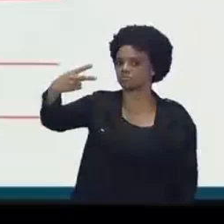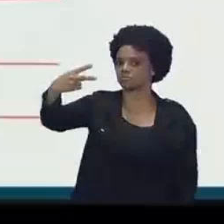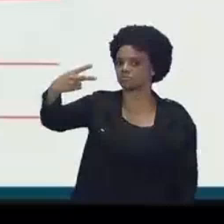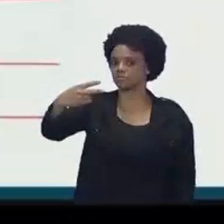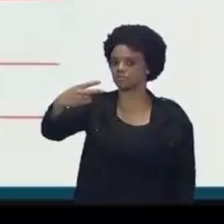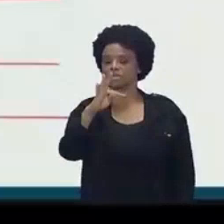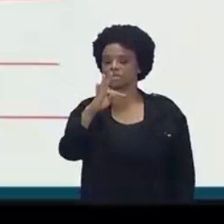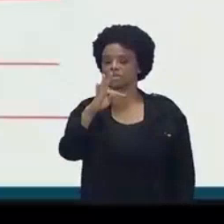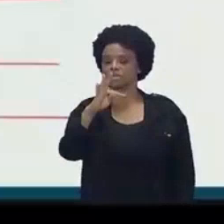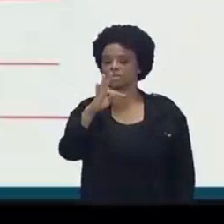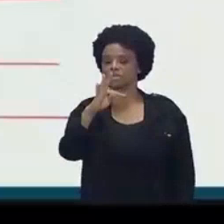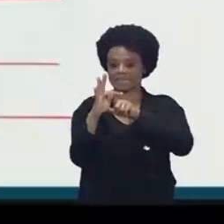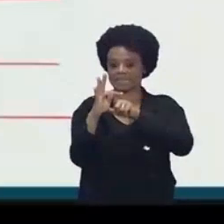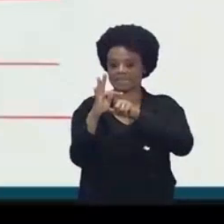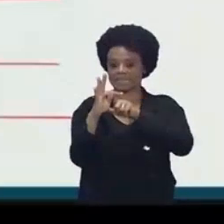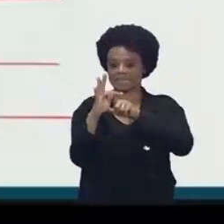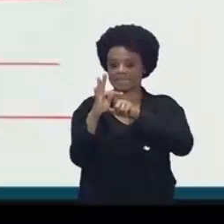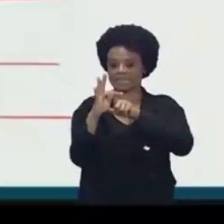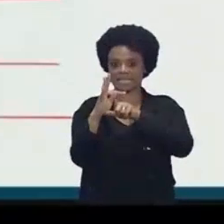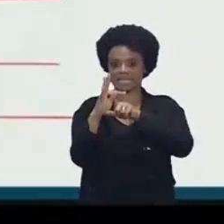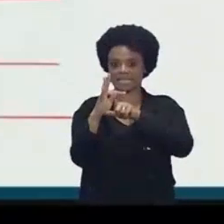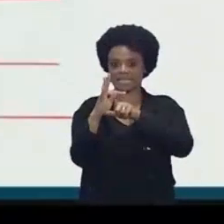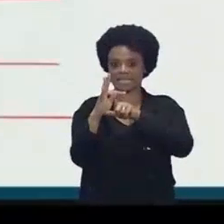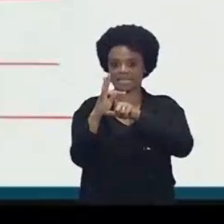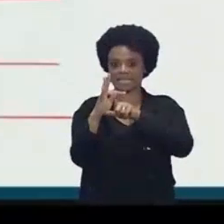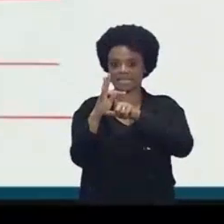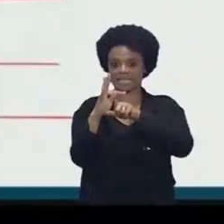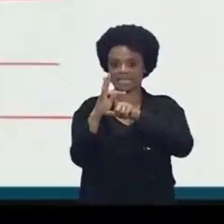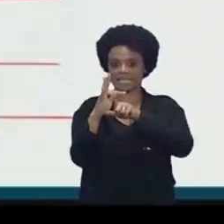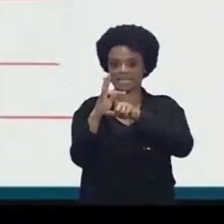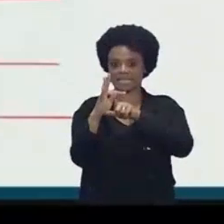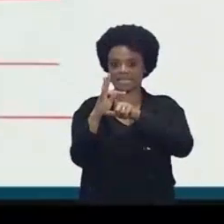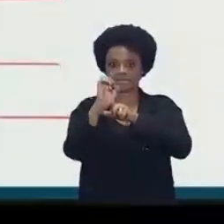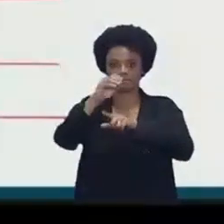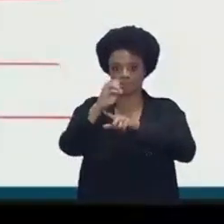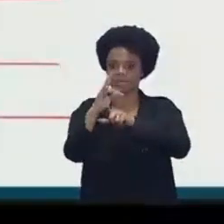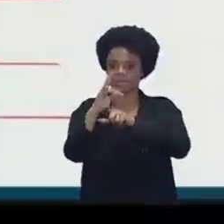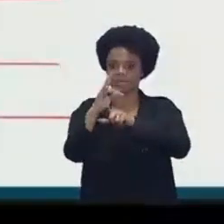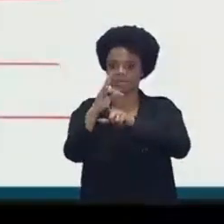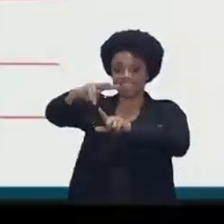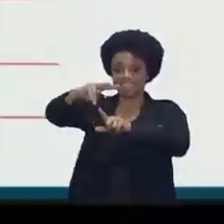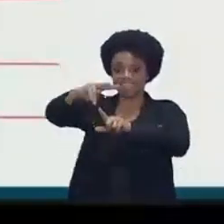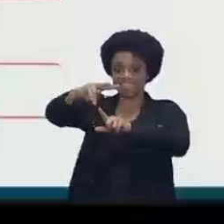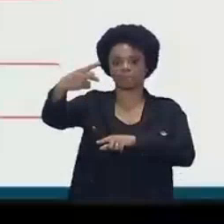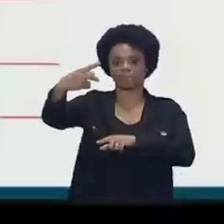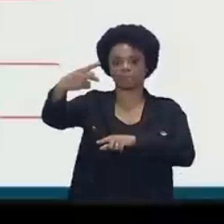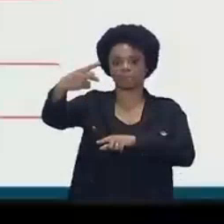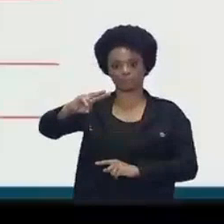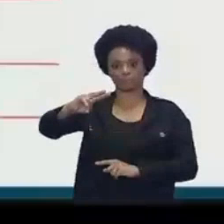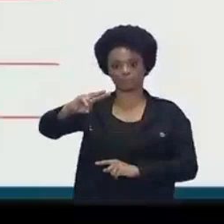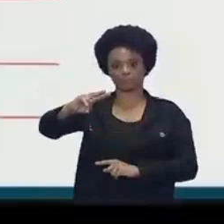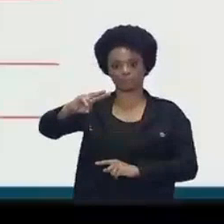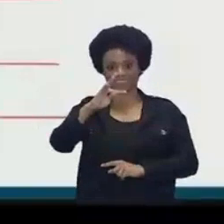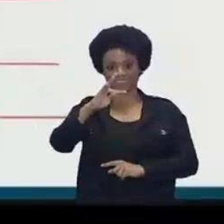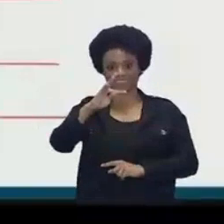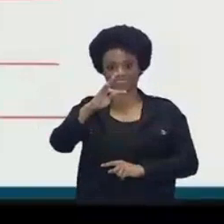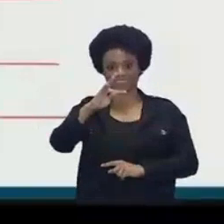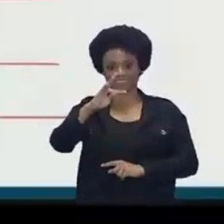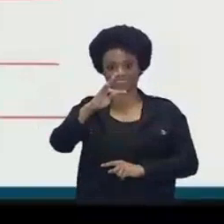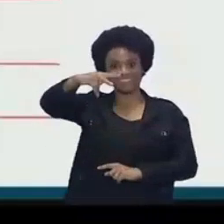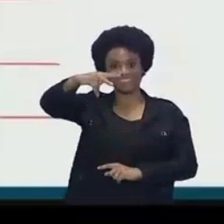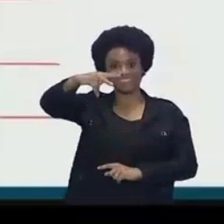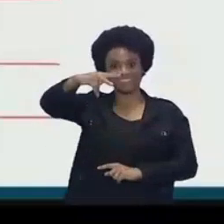ao quadrado para depois você traçar um gráfico posição por tempo ao quadrado, né? Você vai traçar um